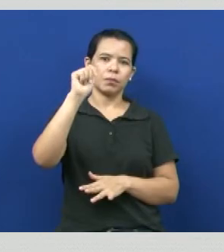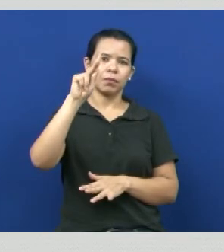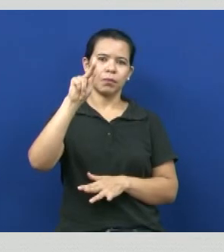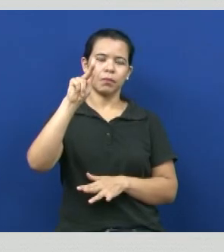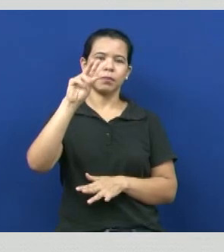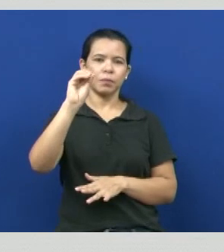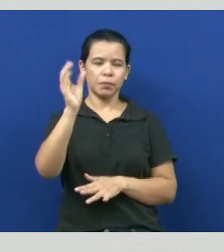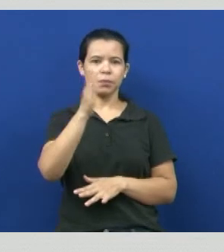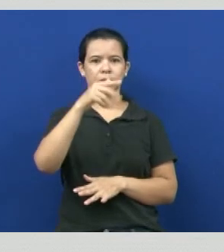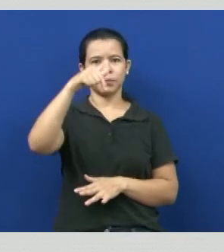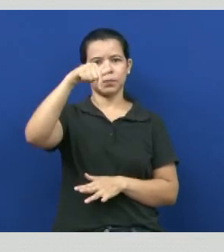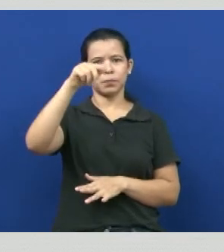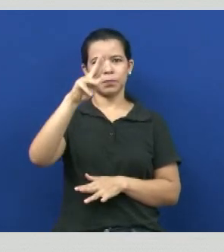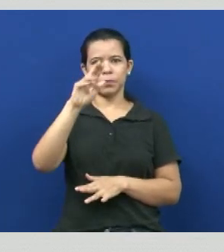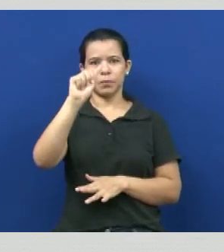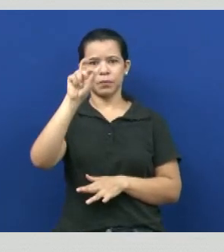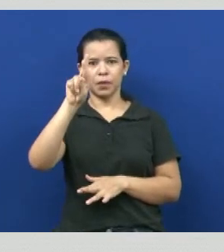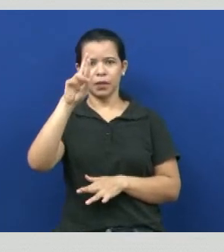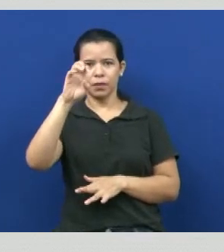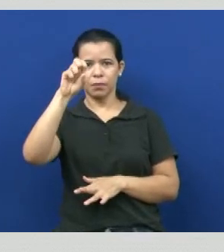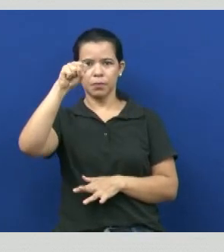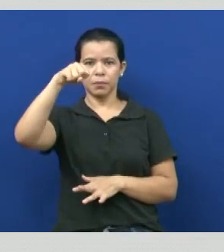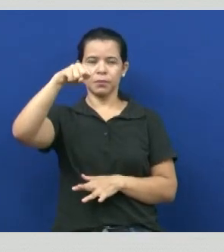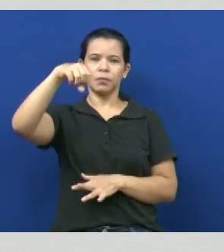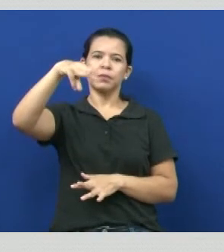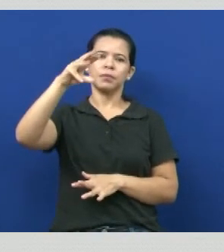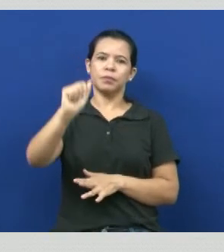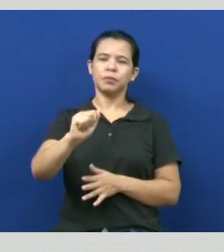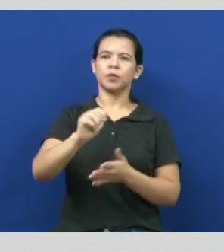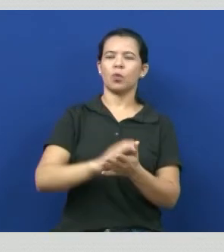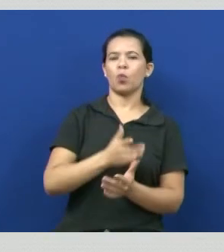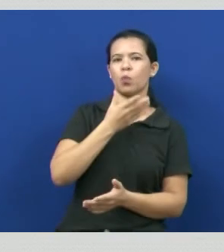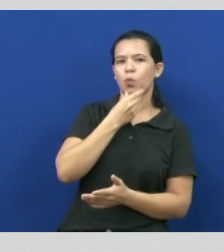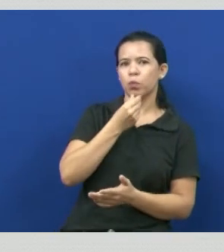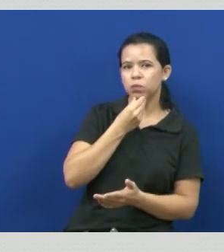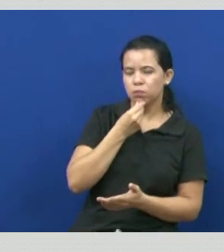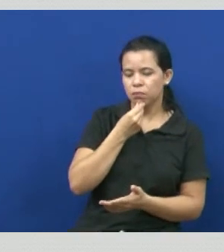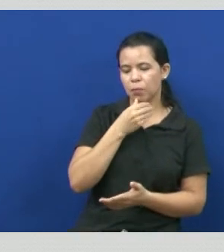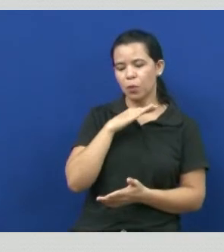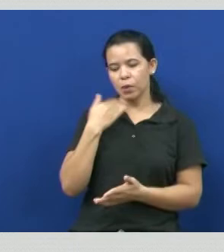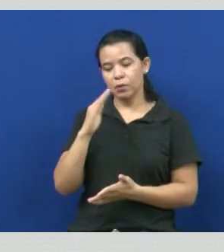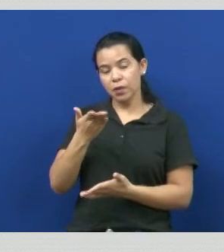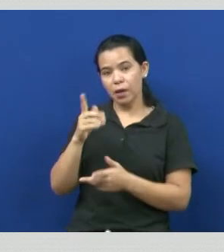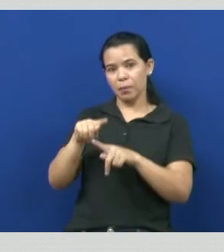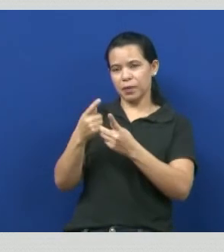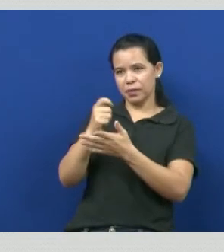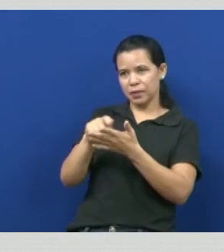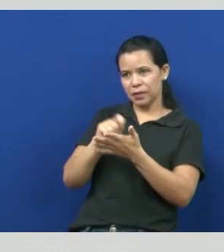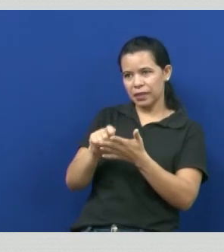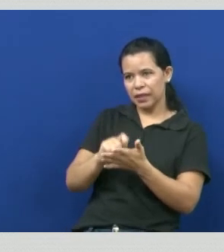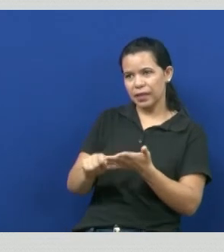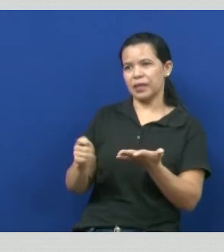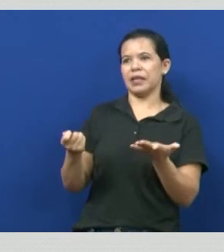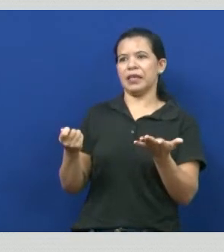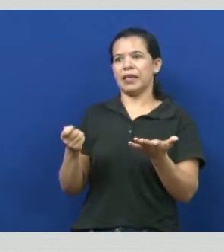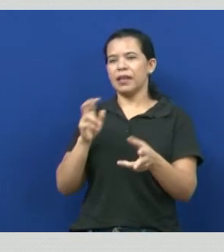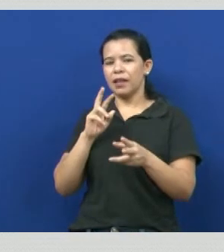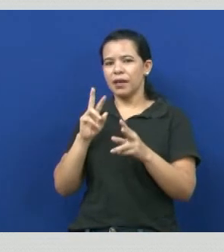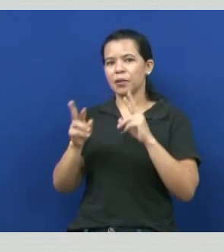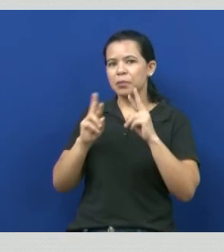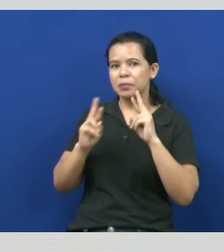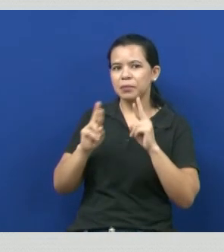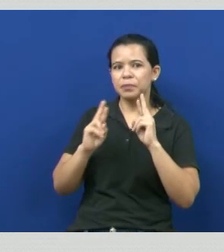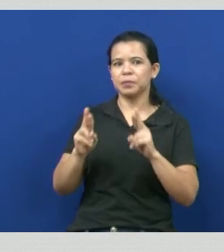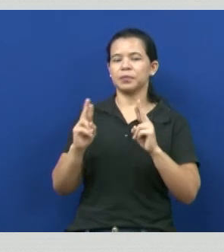conta sua história reconhecendo o tupi como língua oficial do Brasil, sendo posteriormente condenado